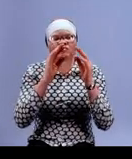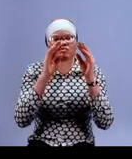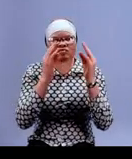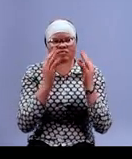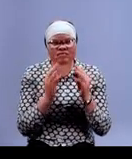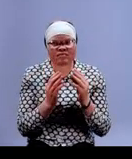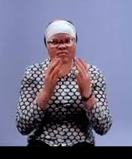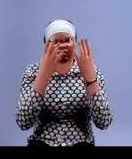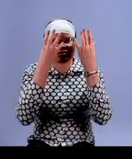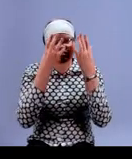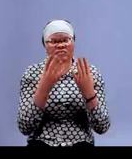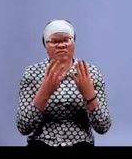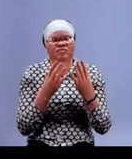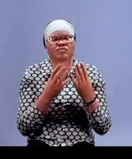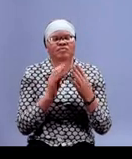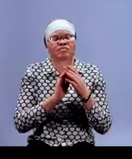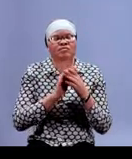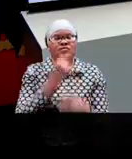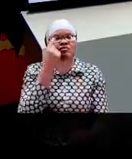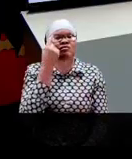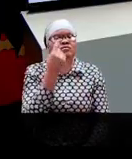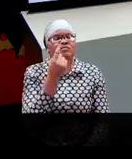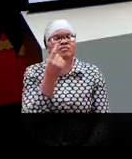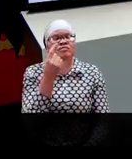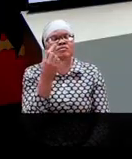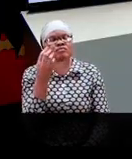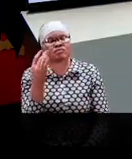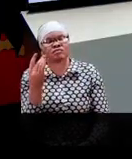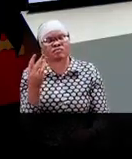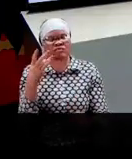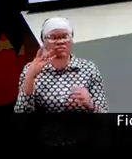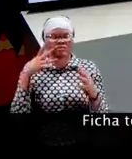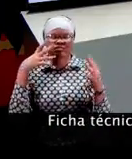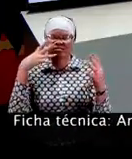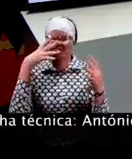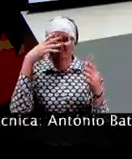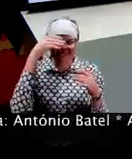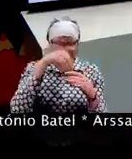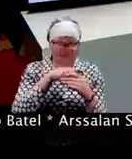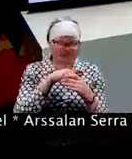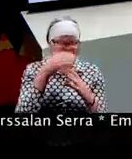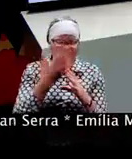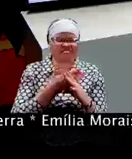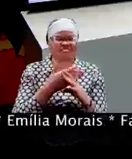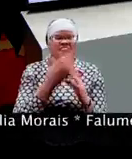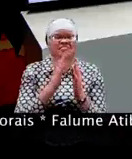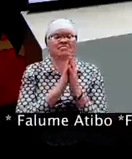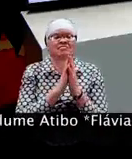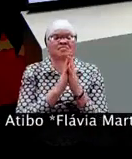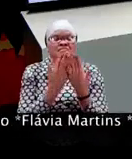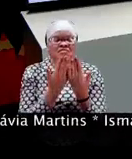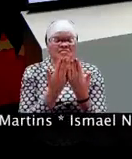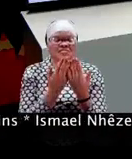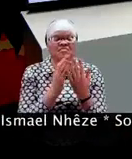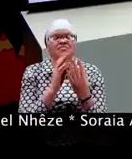divisão com divisor tem um dígito para consolidação da nossa aula de hoje vamos consultar